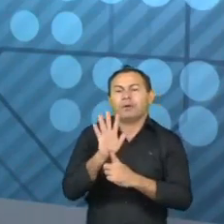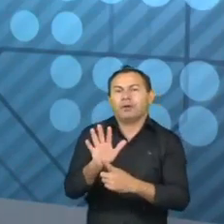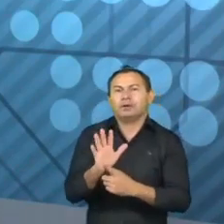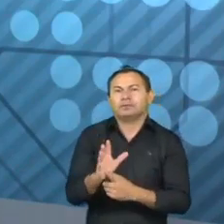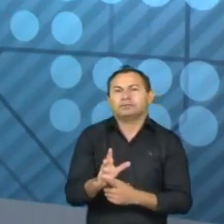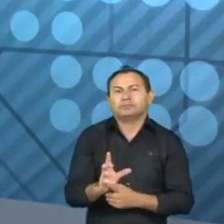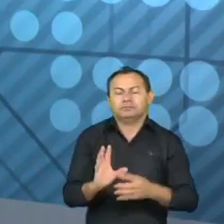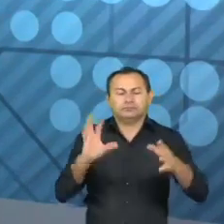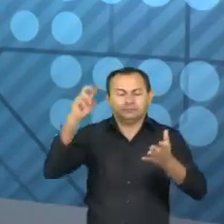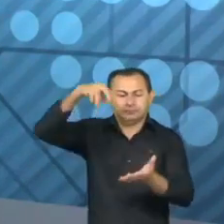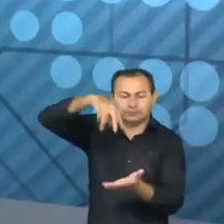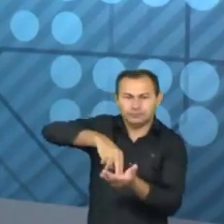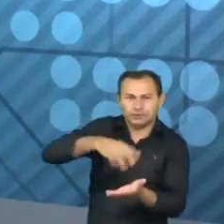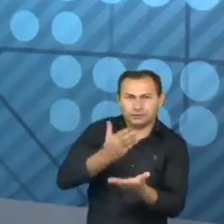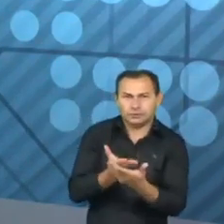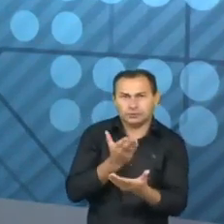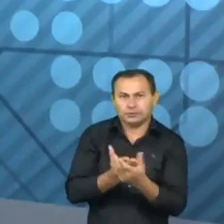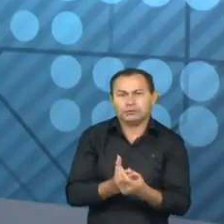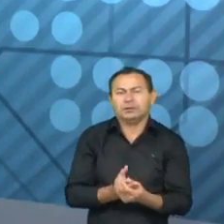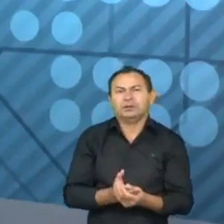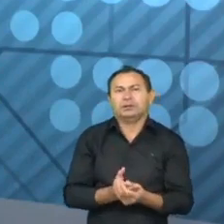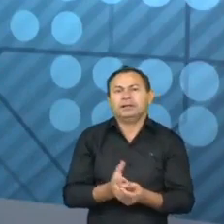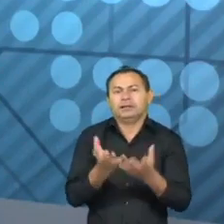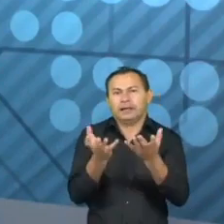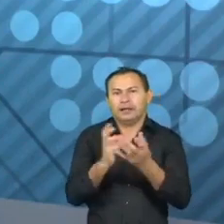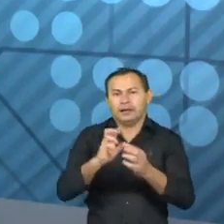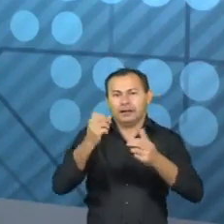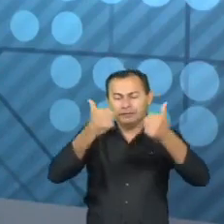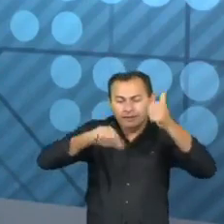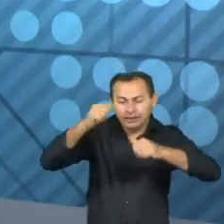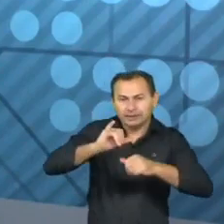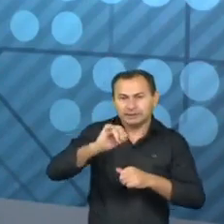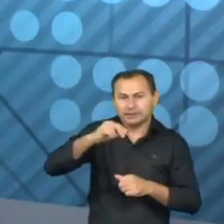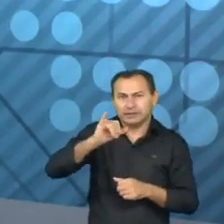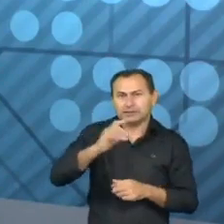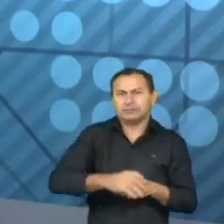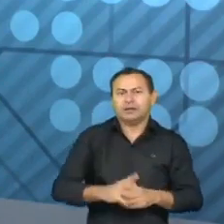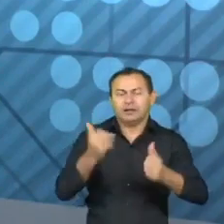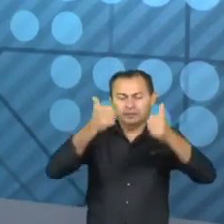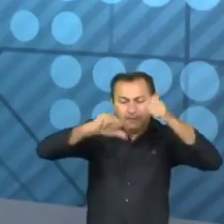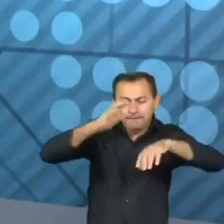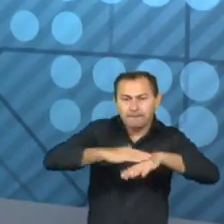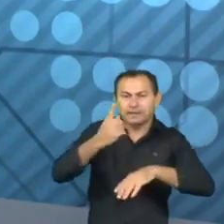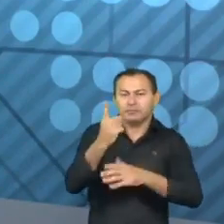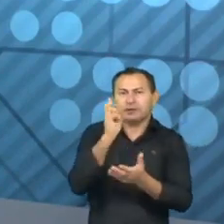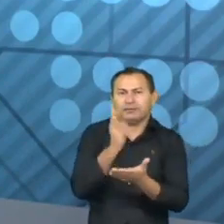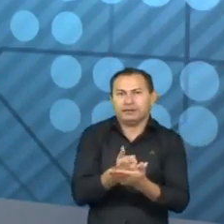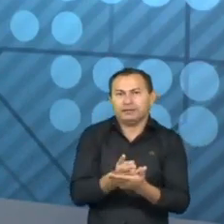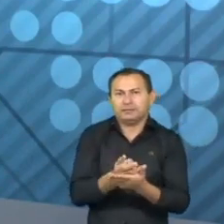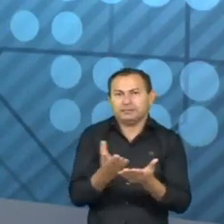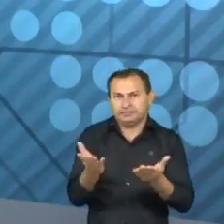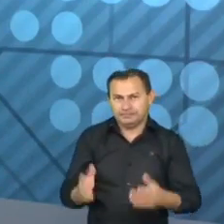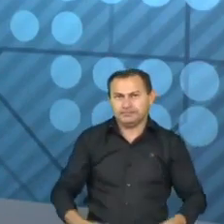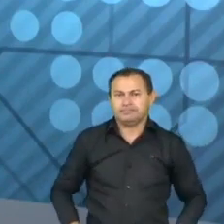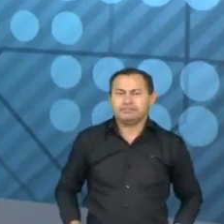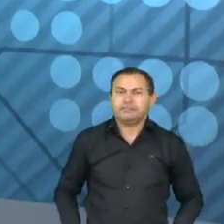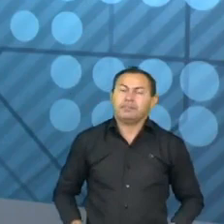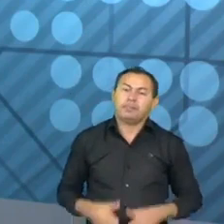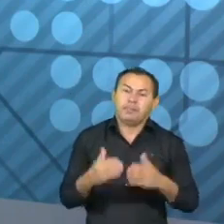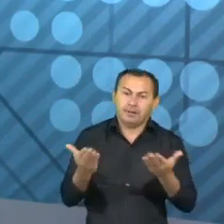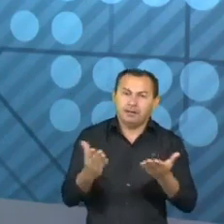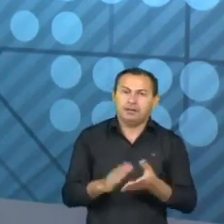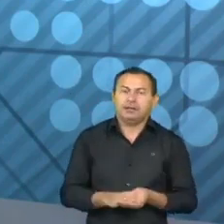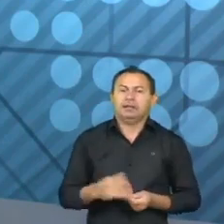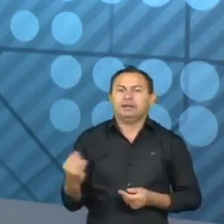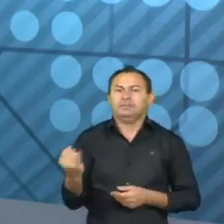como participante do estudo, em um estudo que quer avaliar a incidência, ele vai ser avaliado mais de uma vez. Tá? Então, é